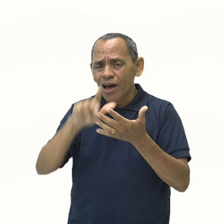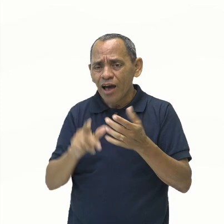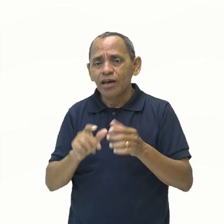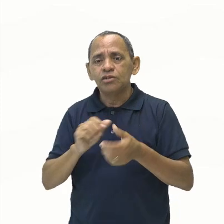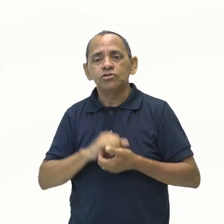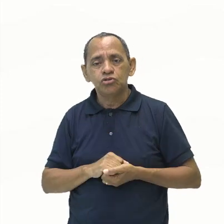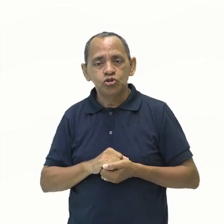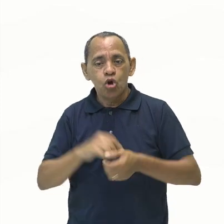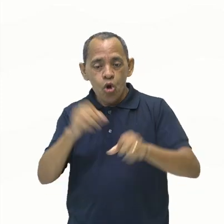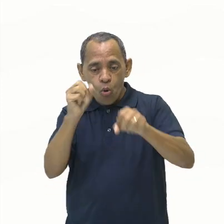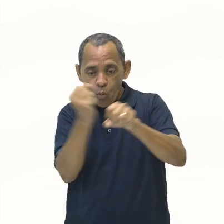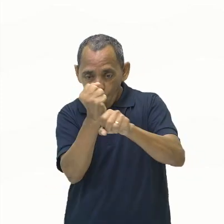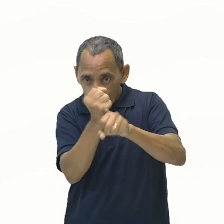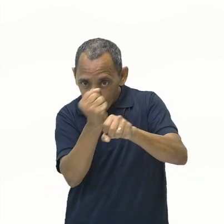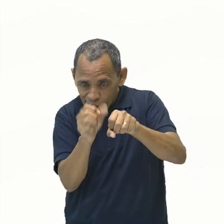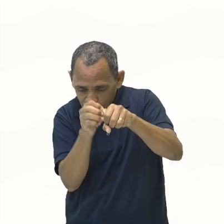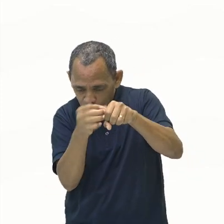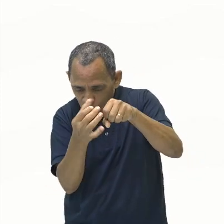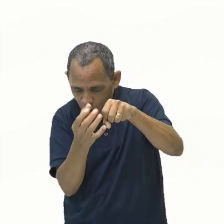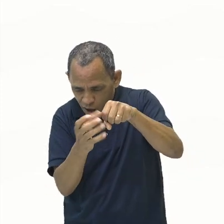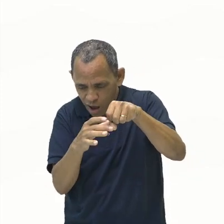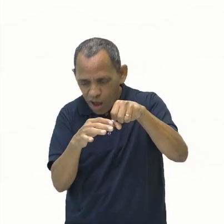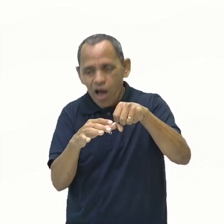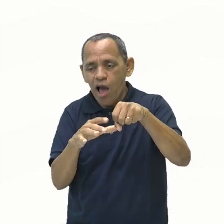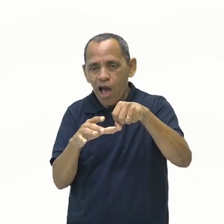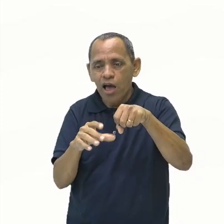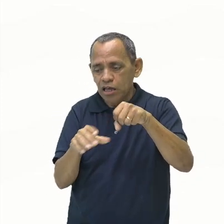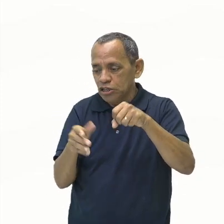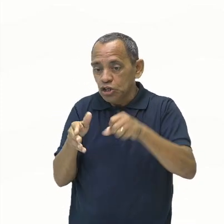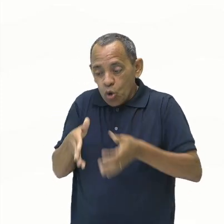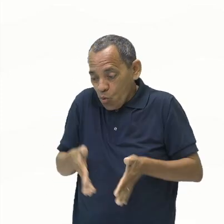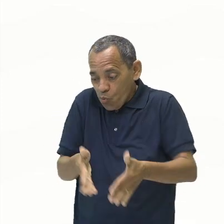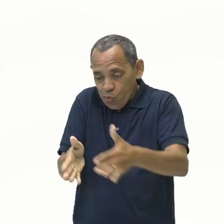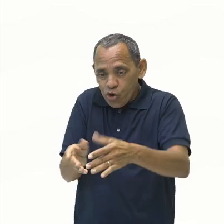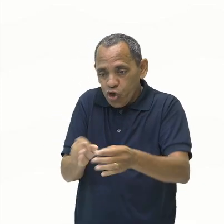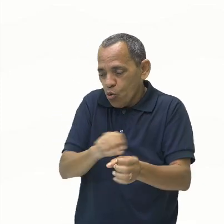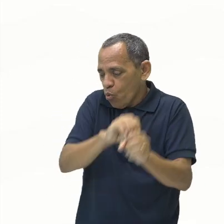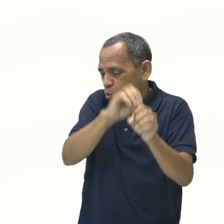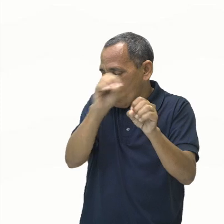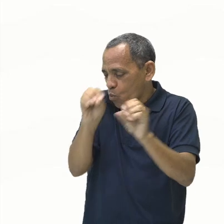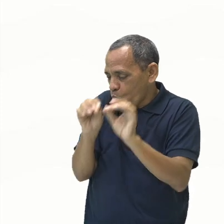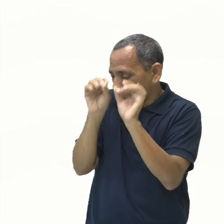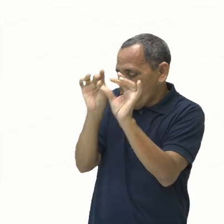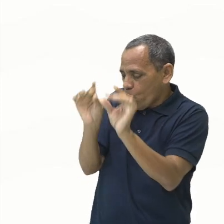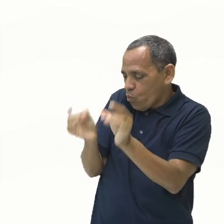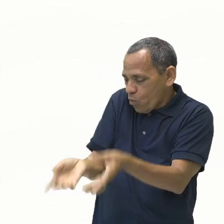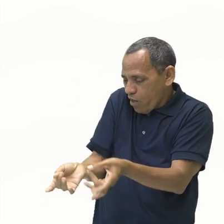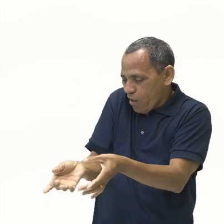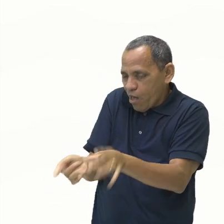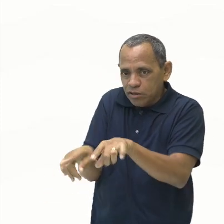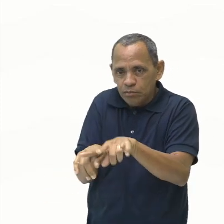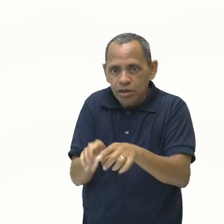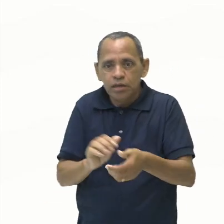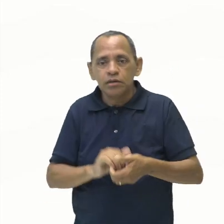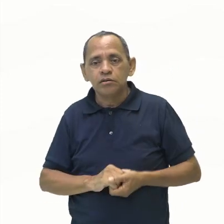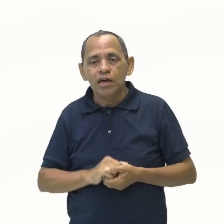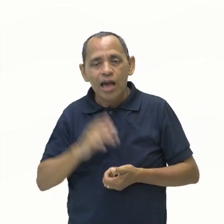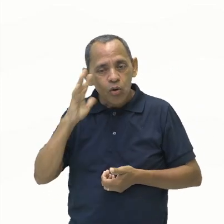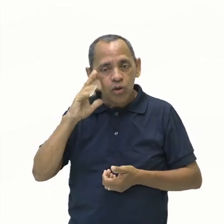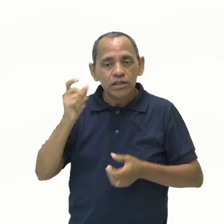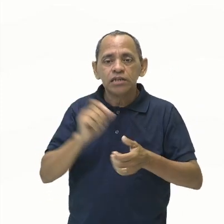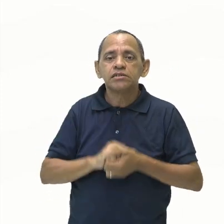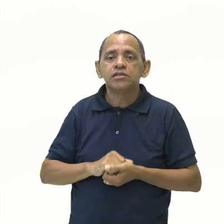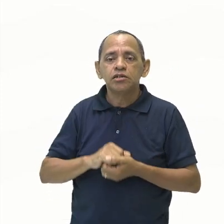do esgoto ser despejado nos igarapés, nos rios, certo? E isso pode ocasionar vários